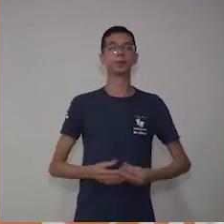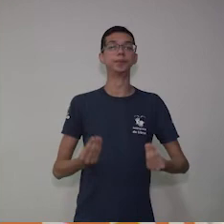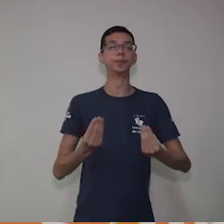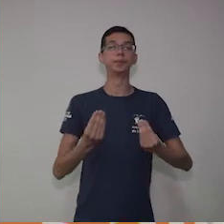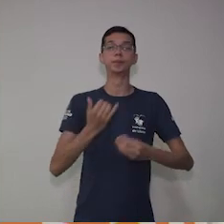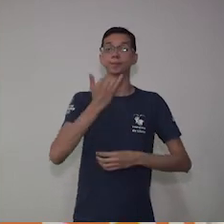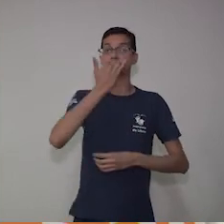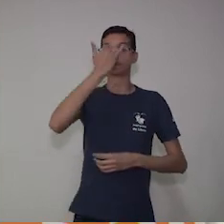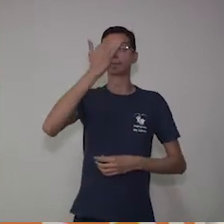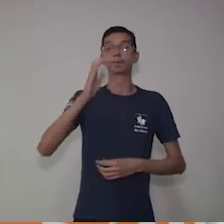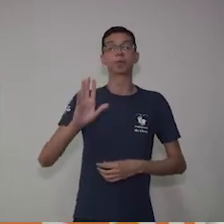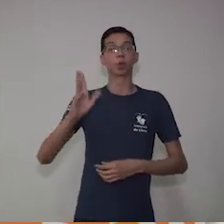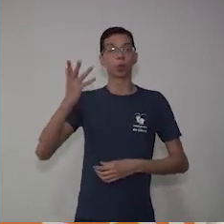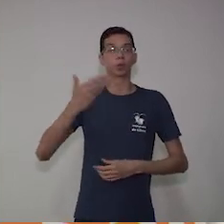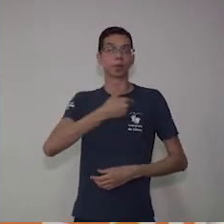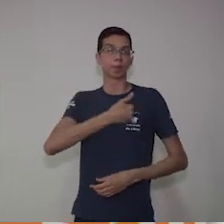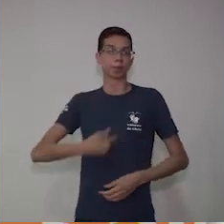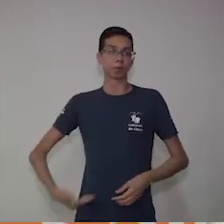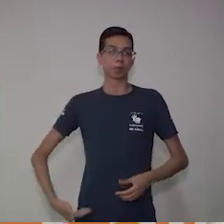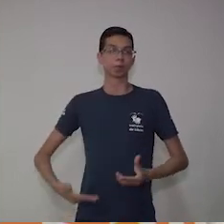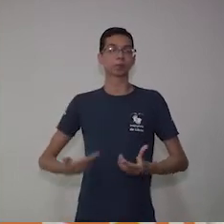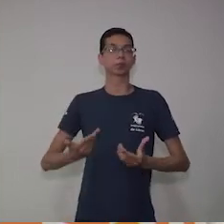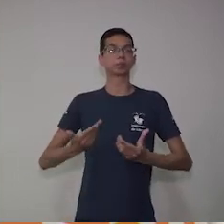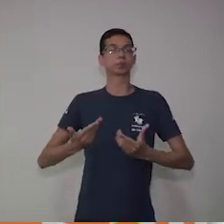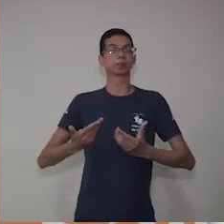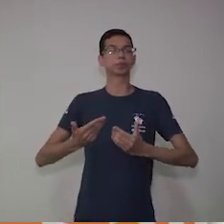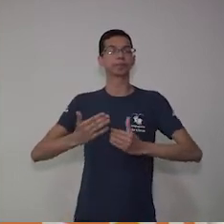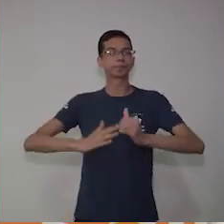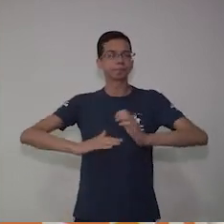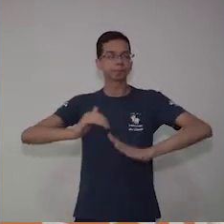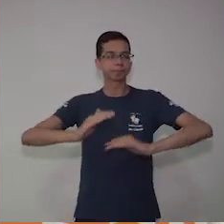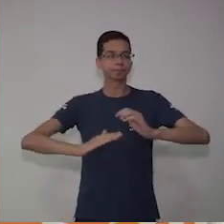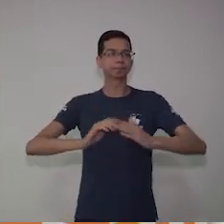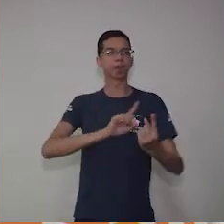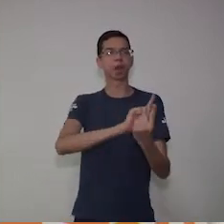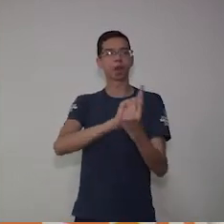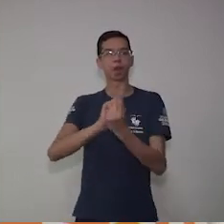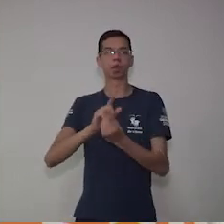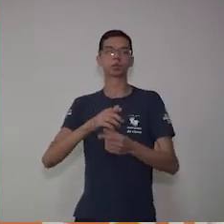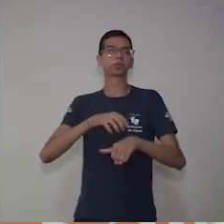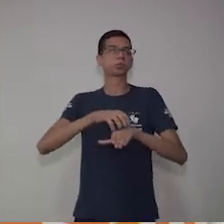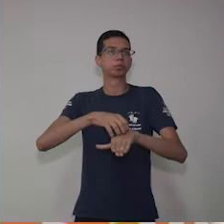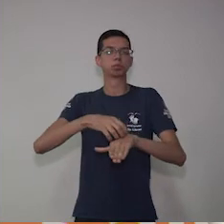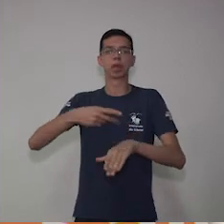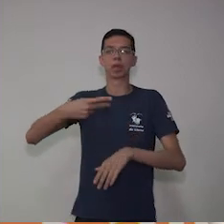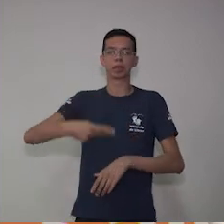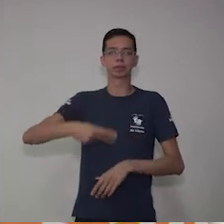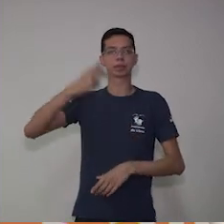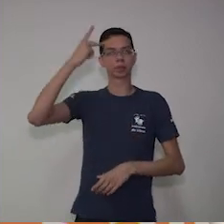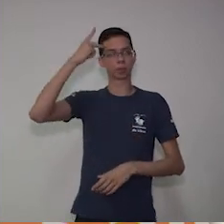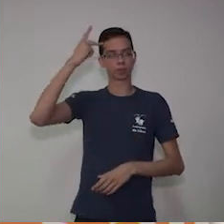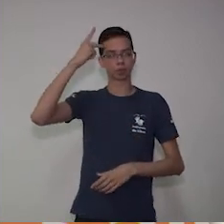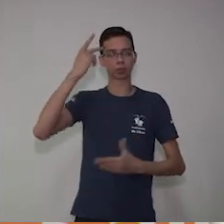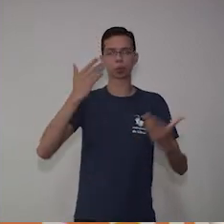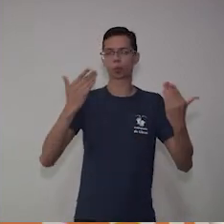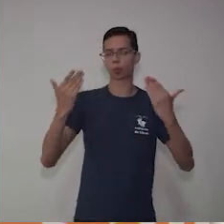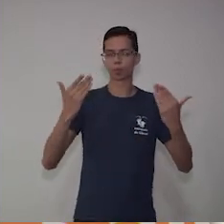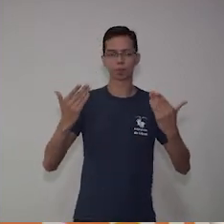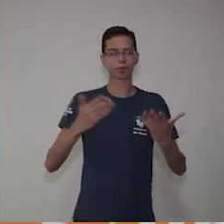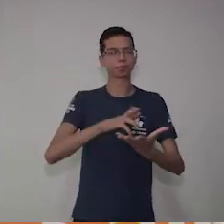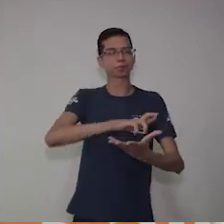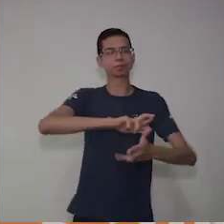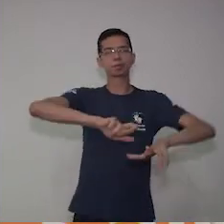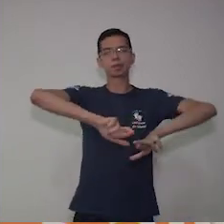afeta os serviços públicos aqui na cidade de São Paulo, seja em relação ao transporte, seja em